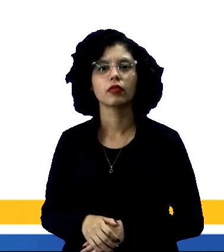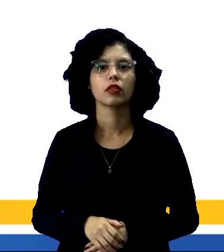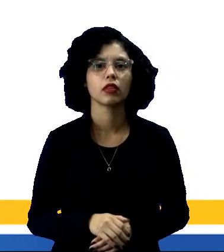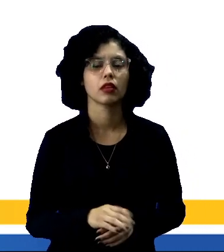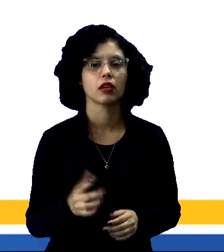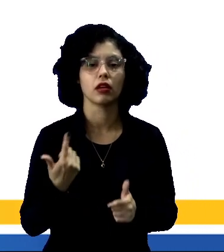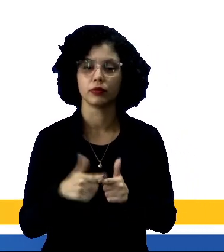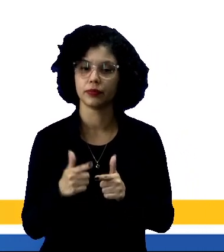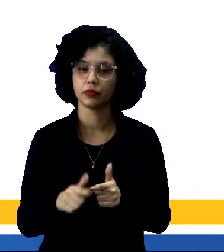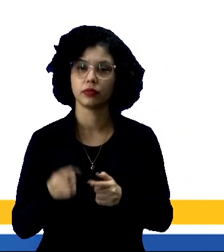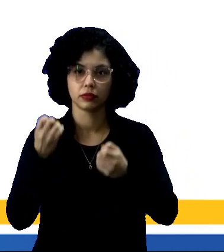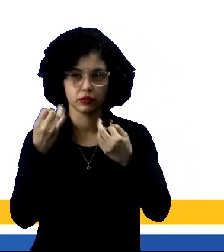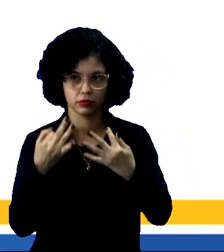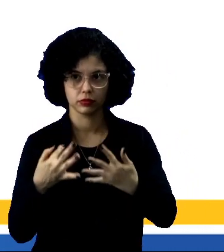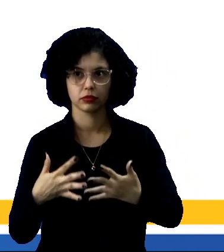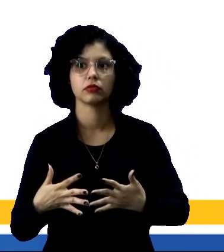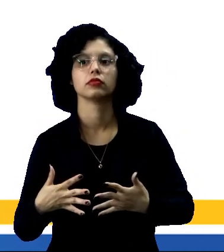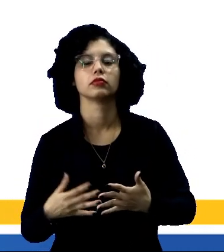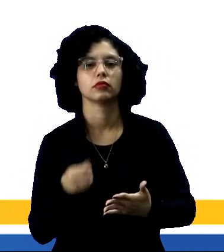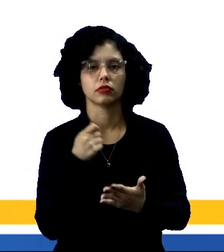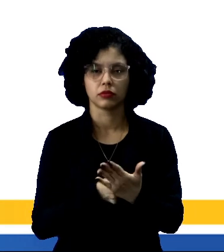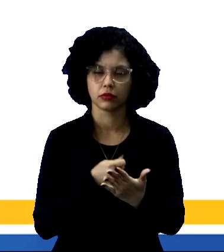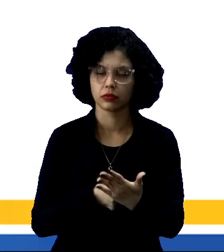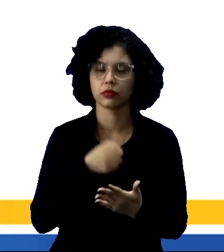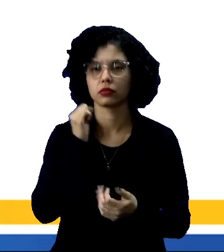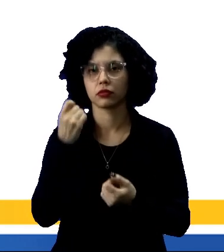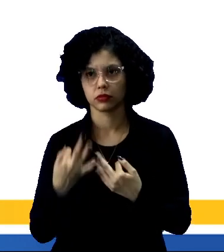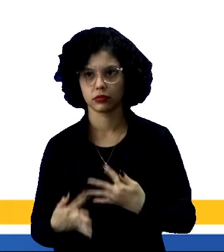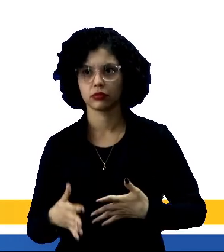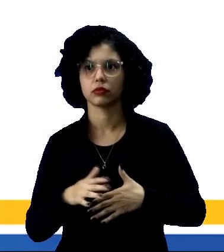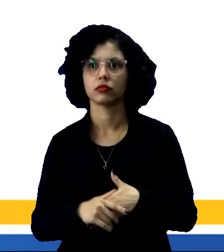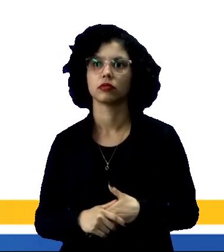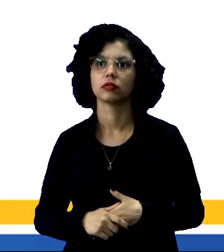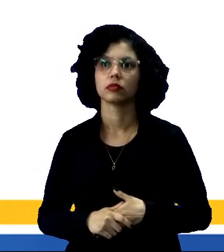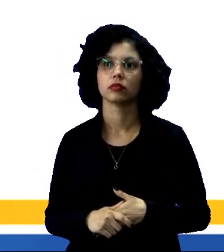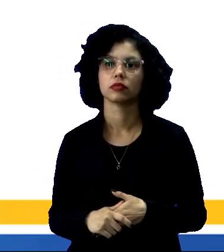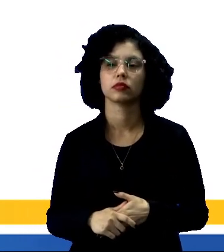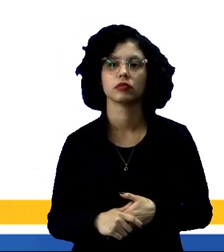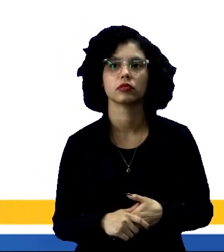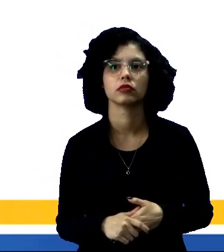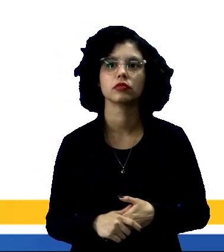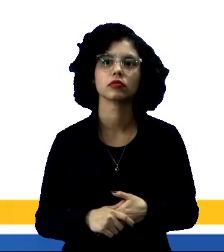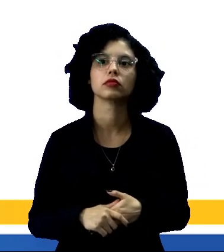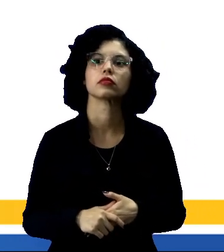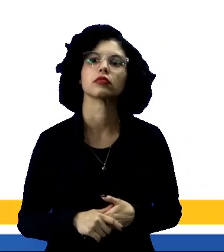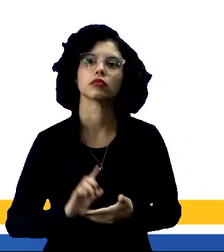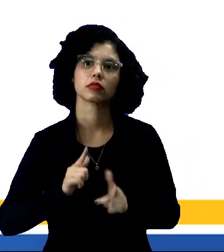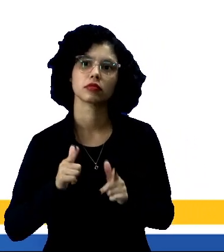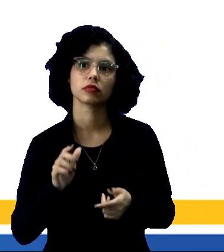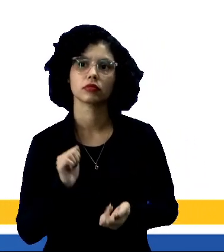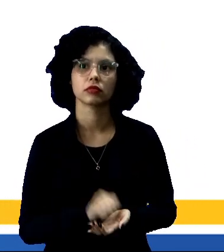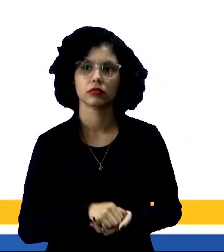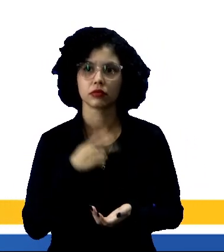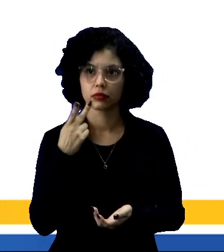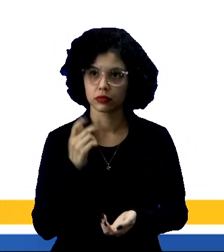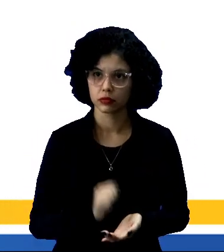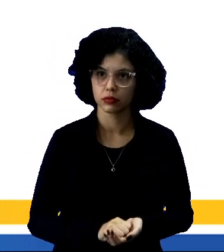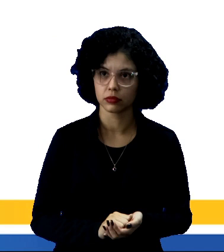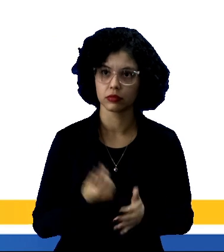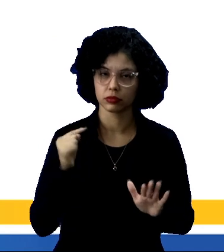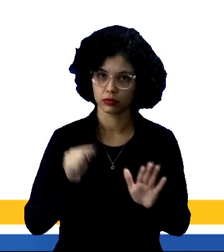é justificativa, é comprovação. Olha só. Letra A é uma comprovação, porque ela diz que